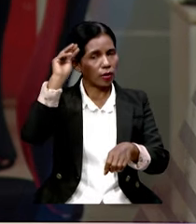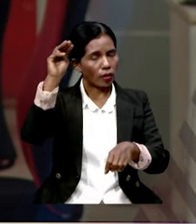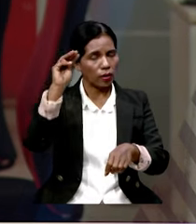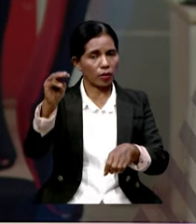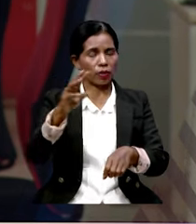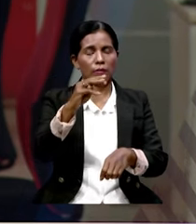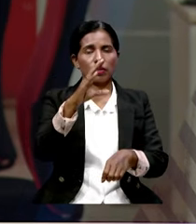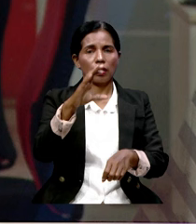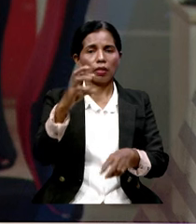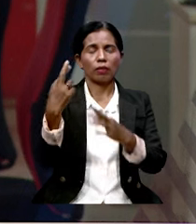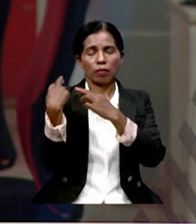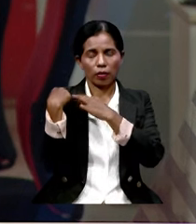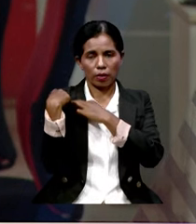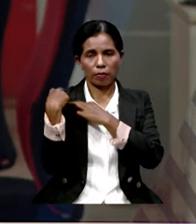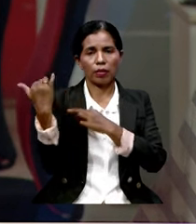ato.